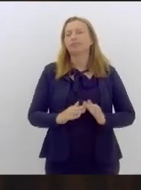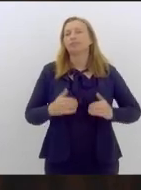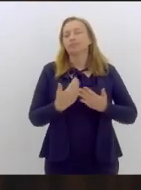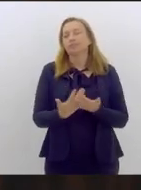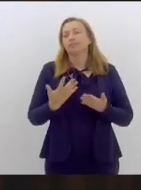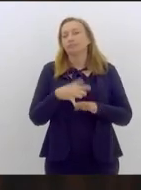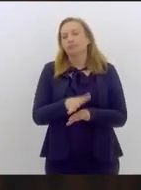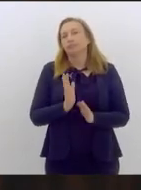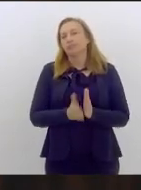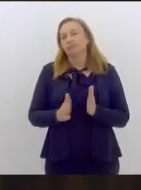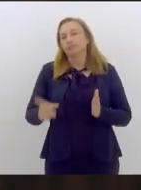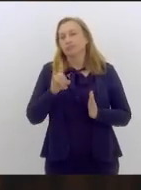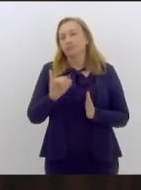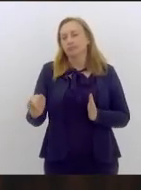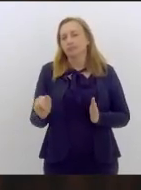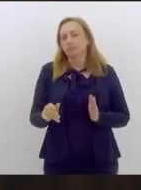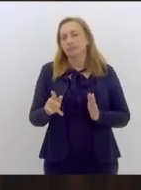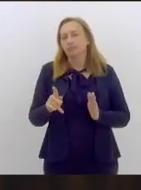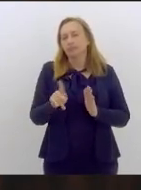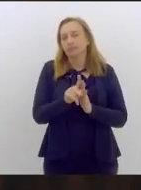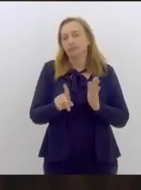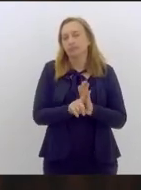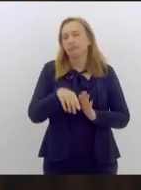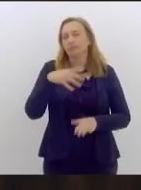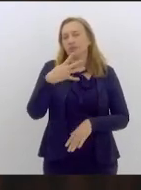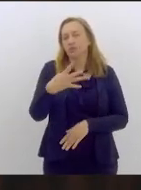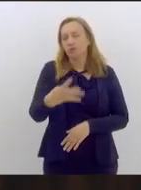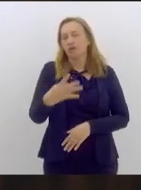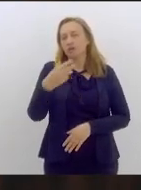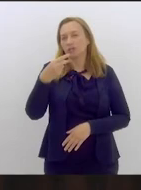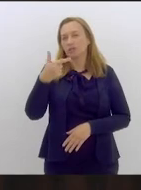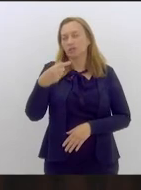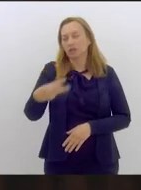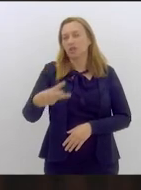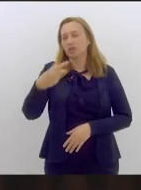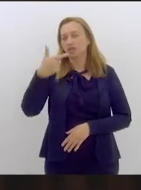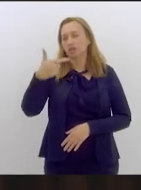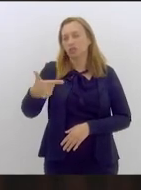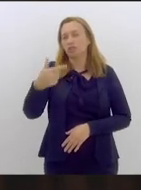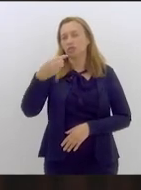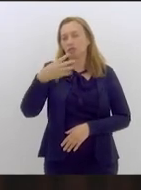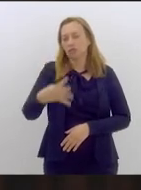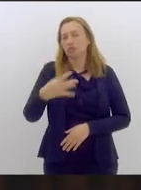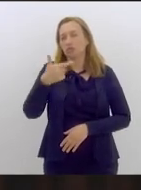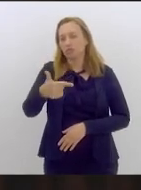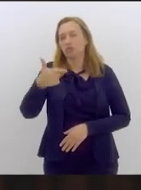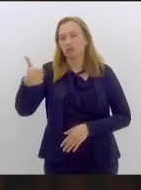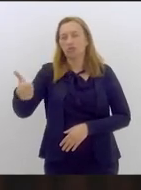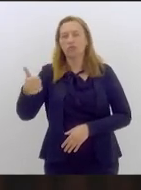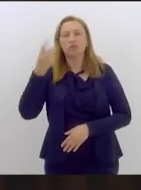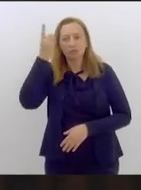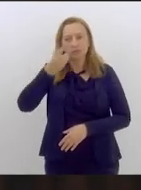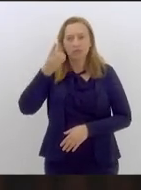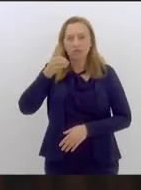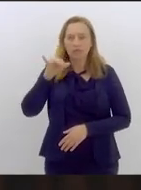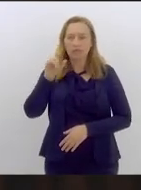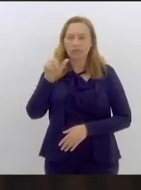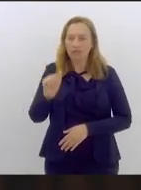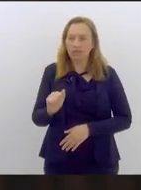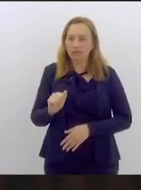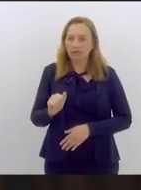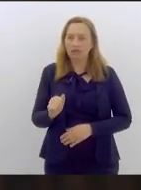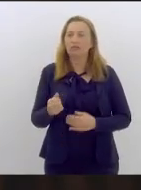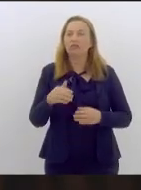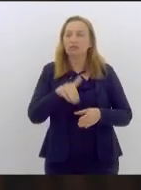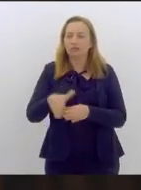inclusão na ordem do dia, projeto de lei 4324 de 2021, de autoria do deputado Márcio Canela.